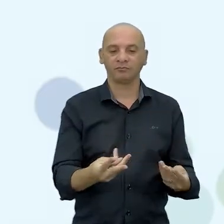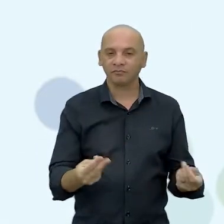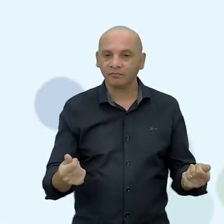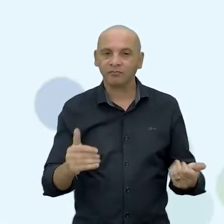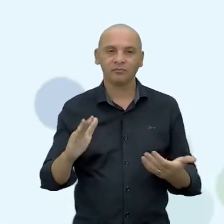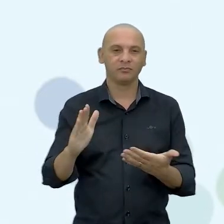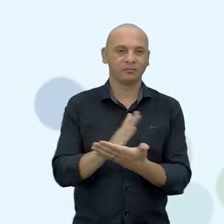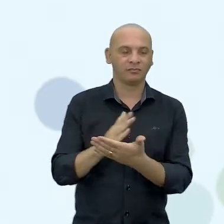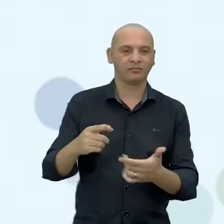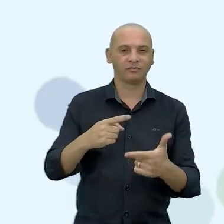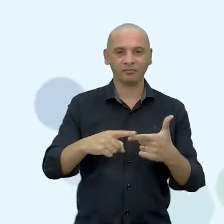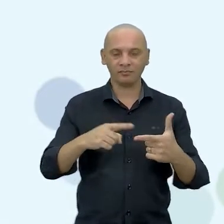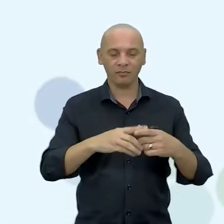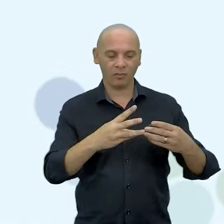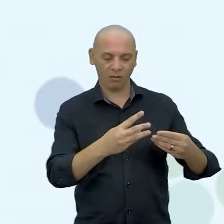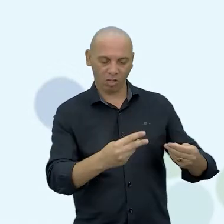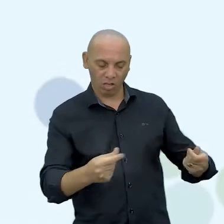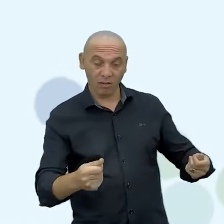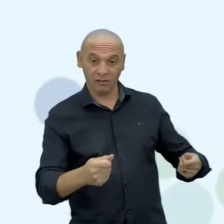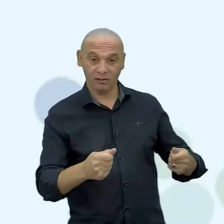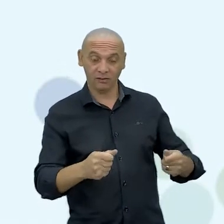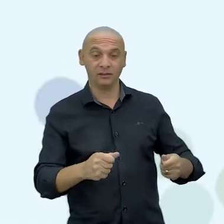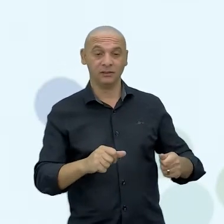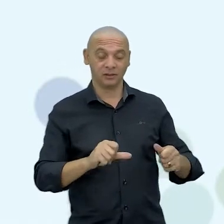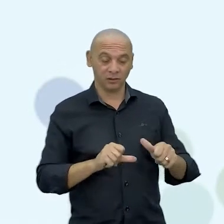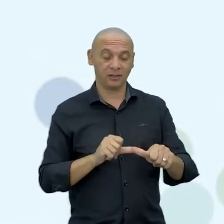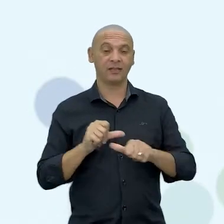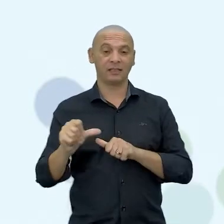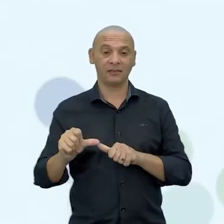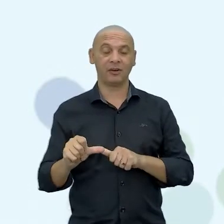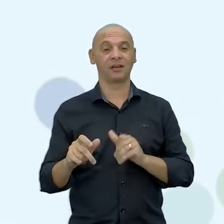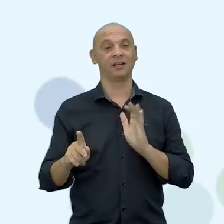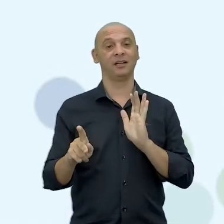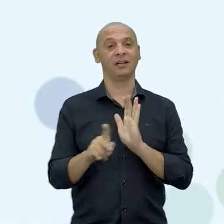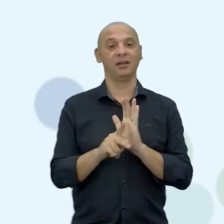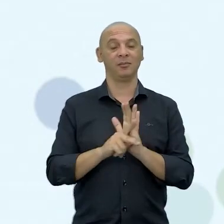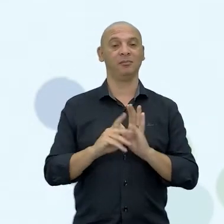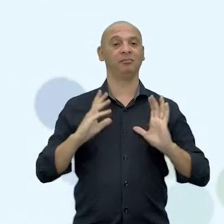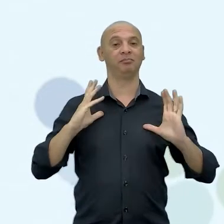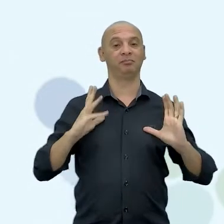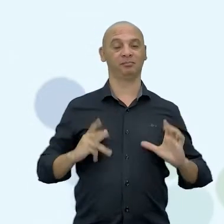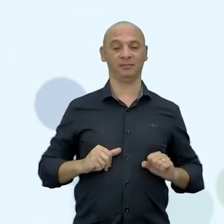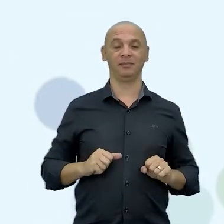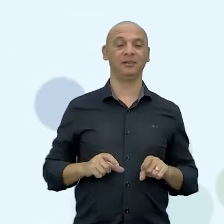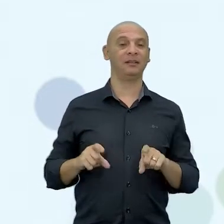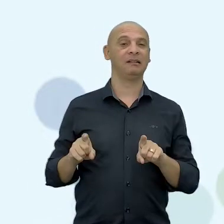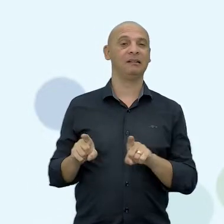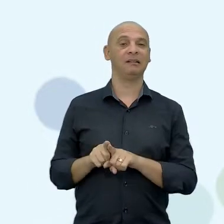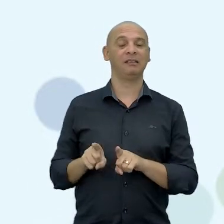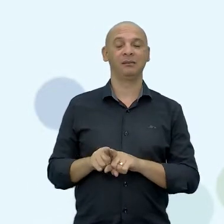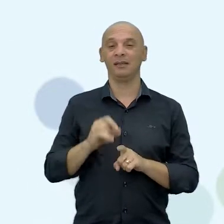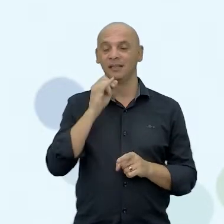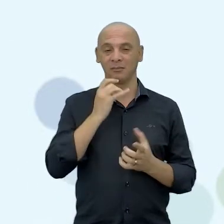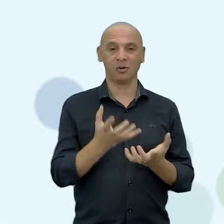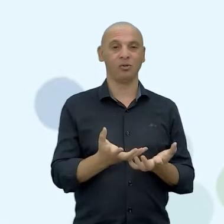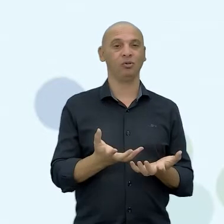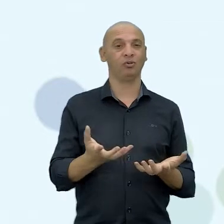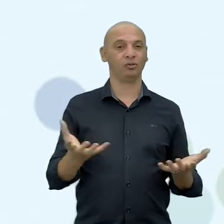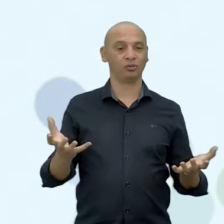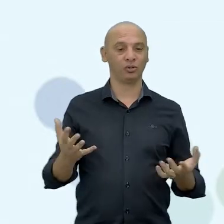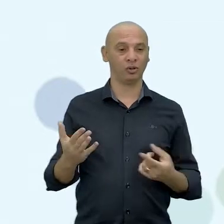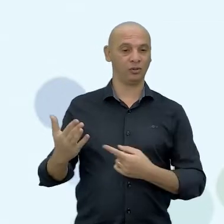poluentes orgânicos e convertê-los em substâncias não tóxicas. E não é só isso, os solos são uma